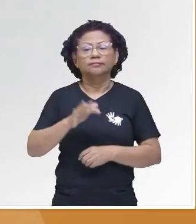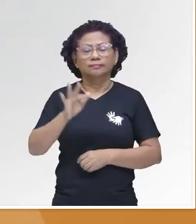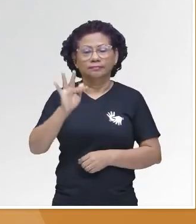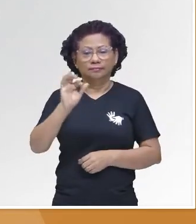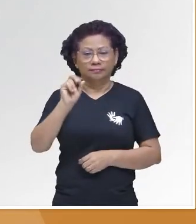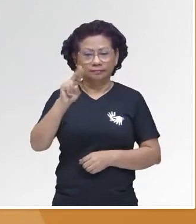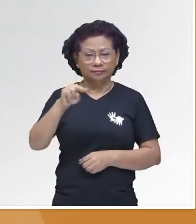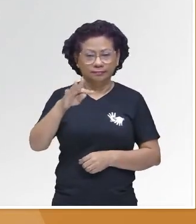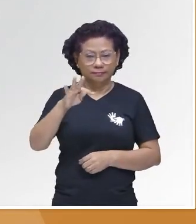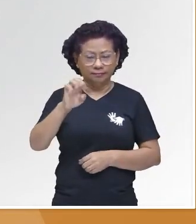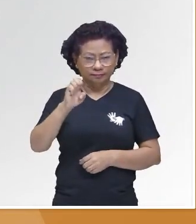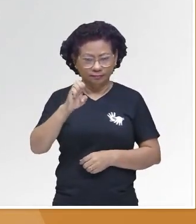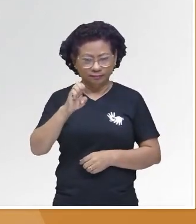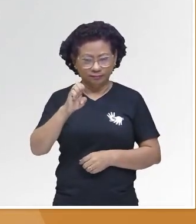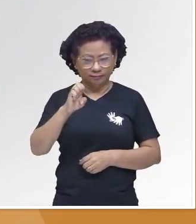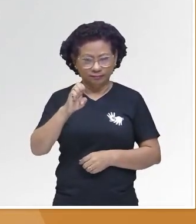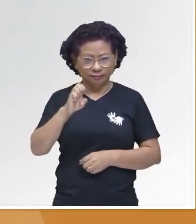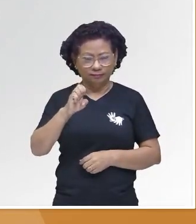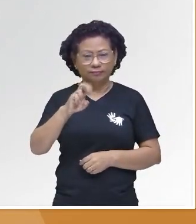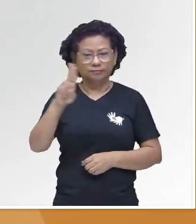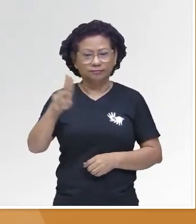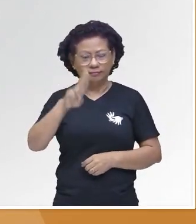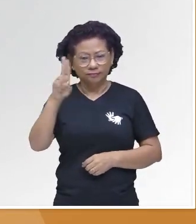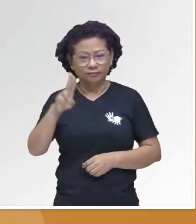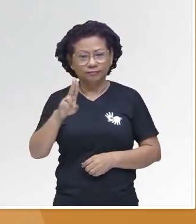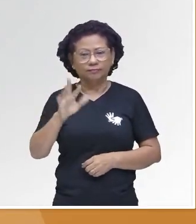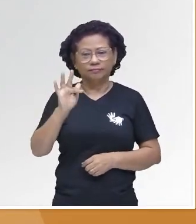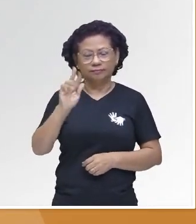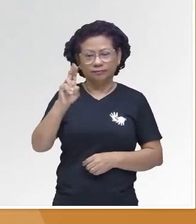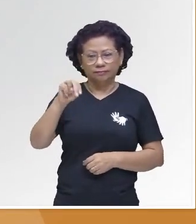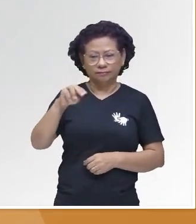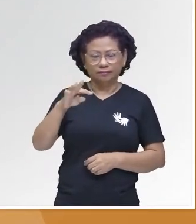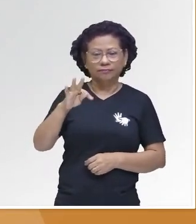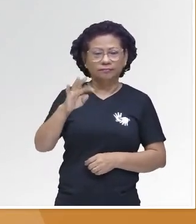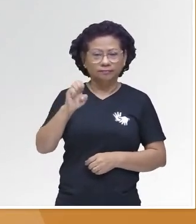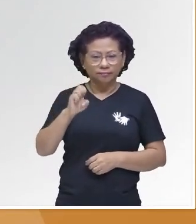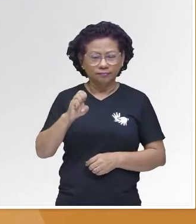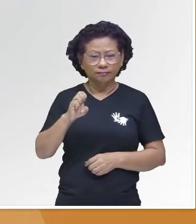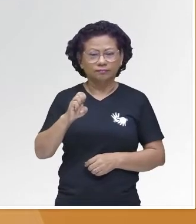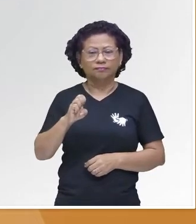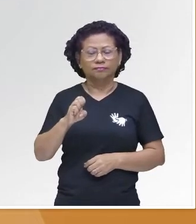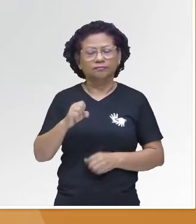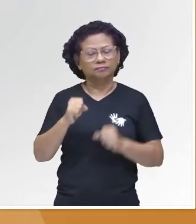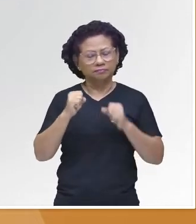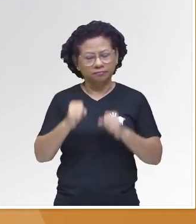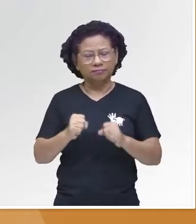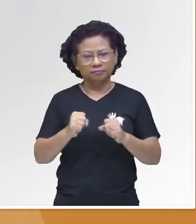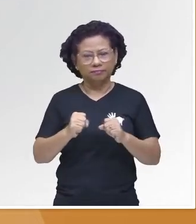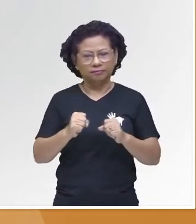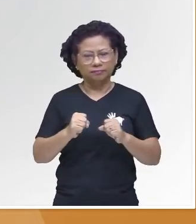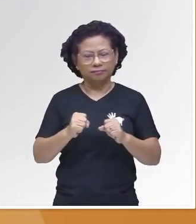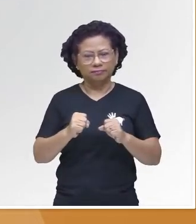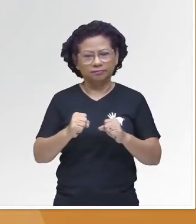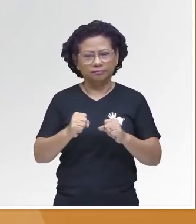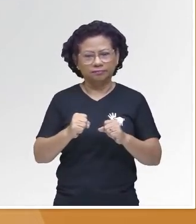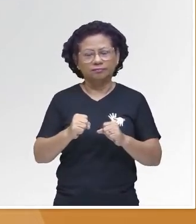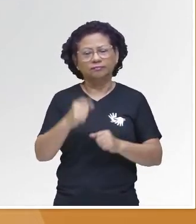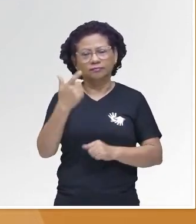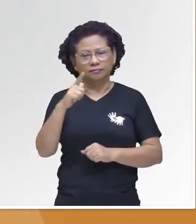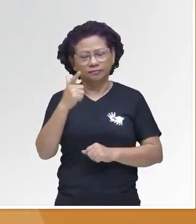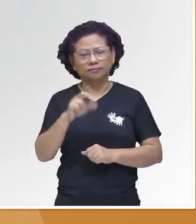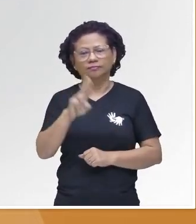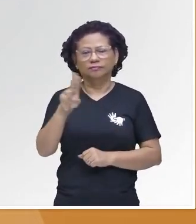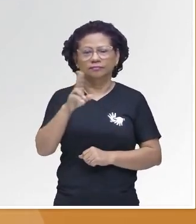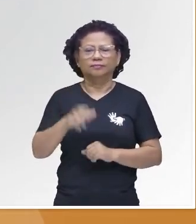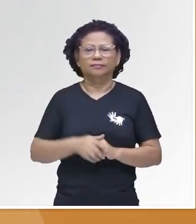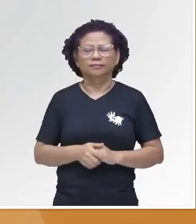as fontes não renováveis, né? Nós vamos entender o que são essas fontes e as suas formas de utilização. Falando,